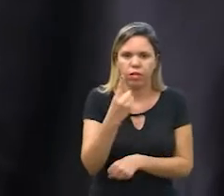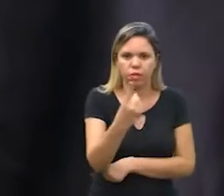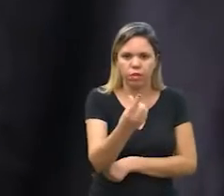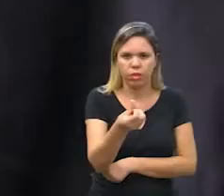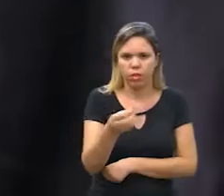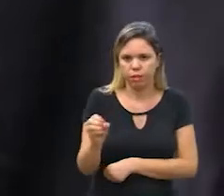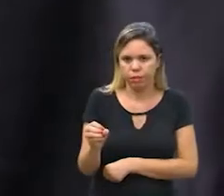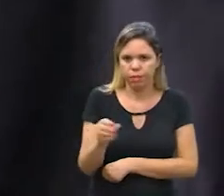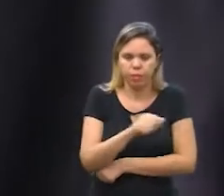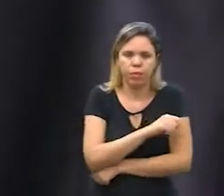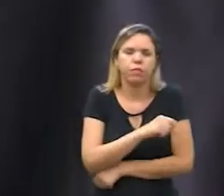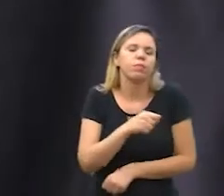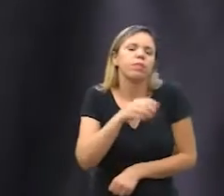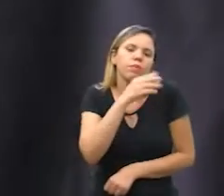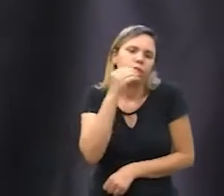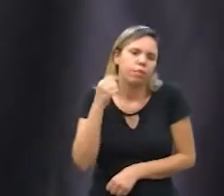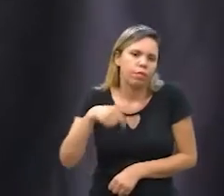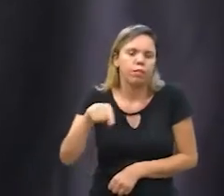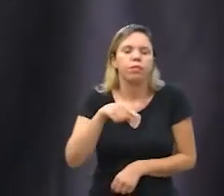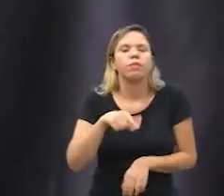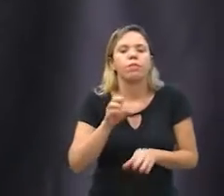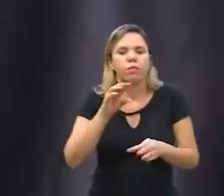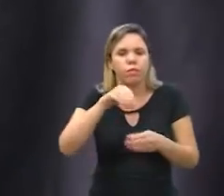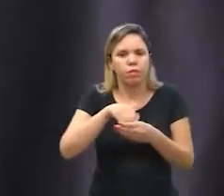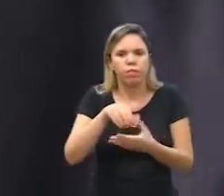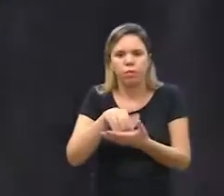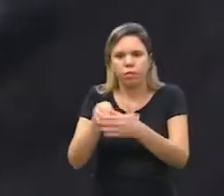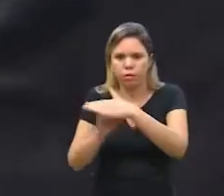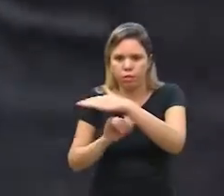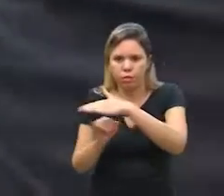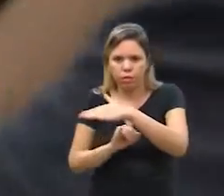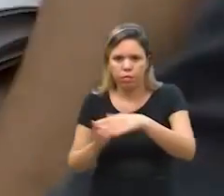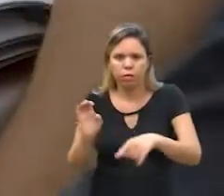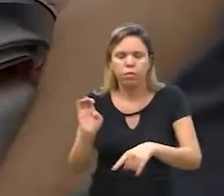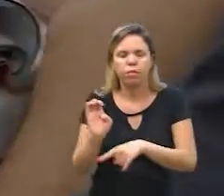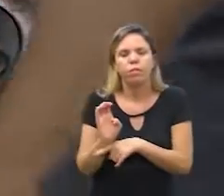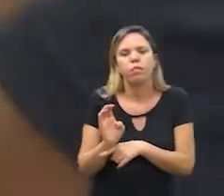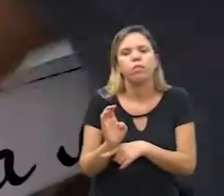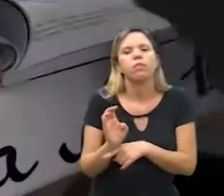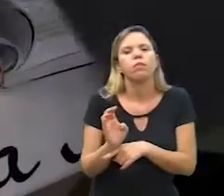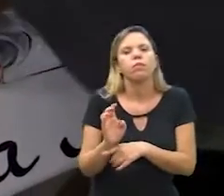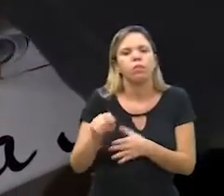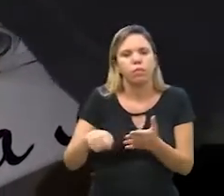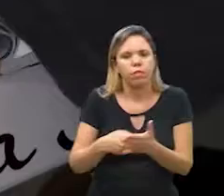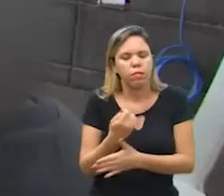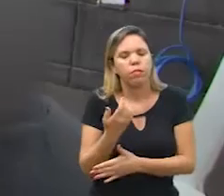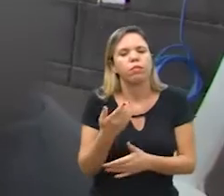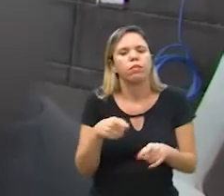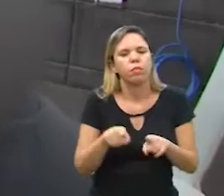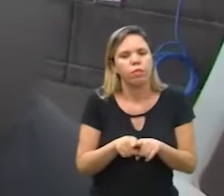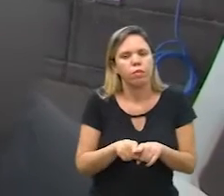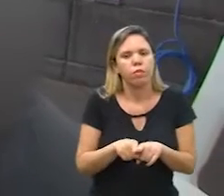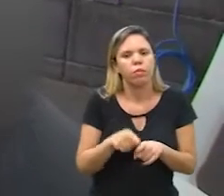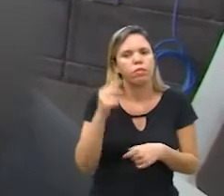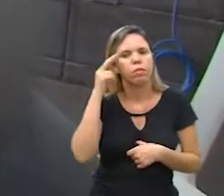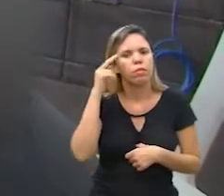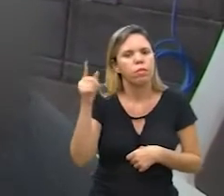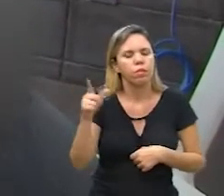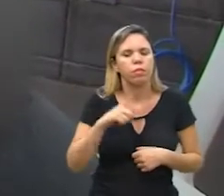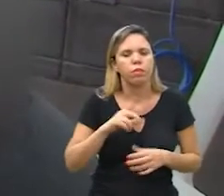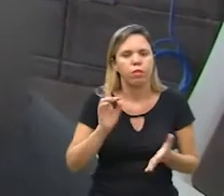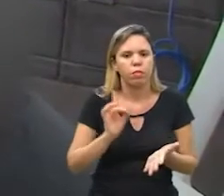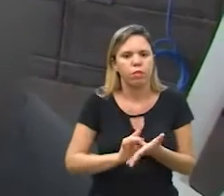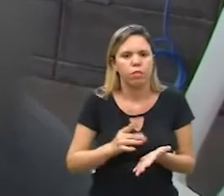de 160 adolescentes que cumprem medida socioeducativa em todo o estado estão inscritos no exame. O curso que eu sempre sonhei,